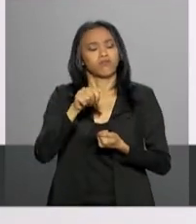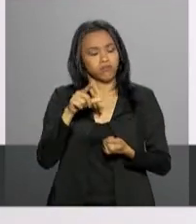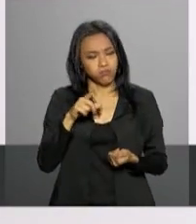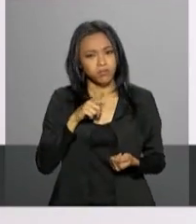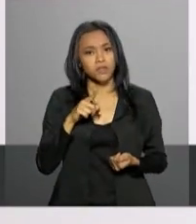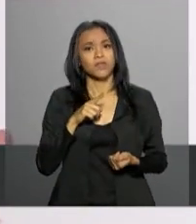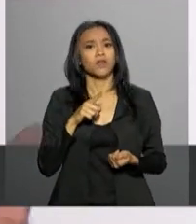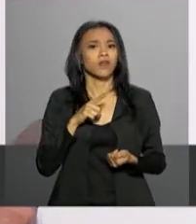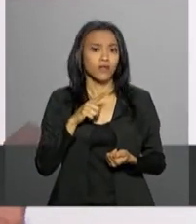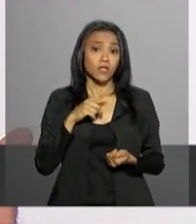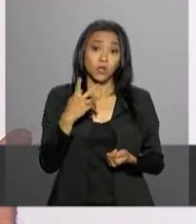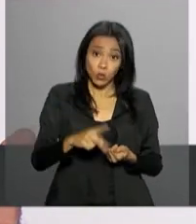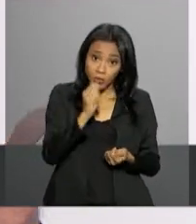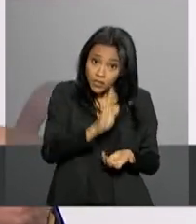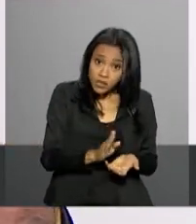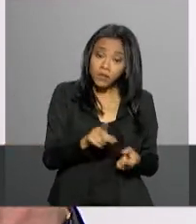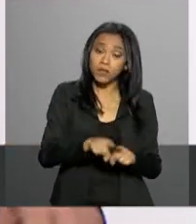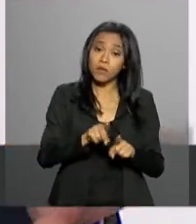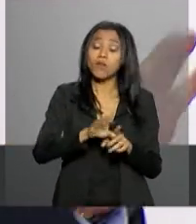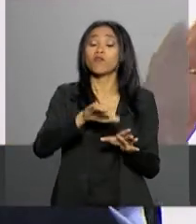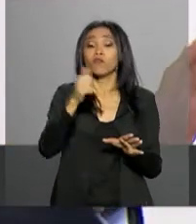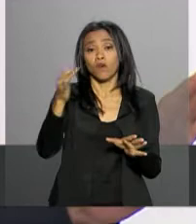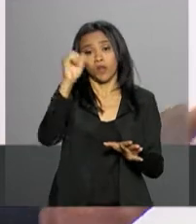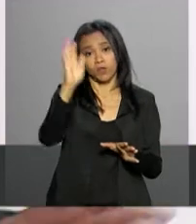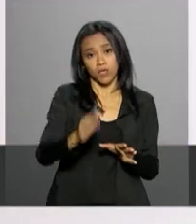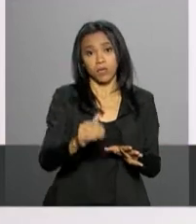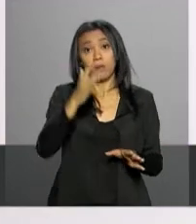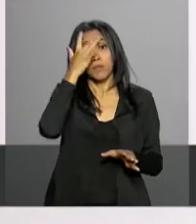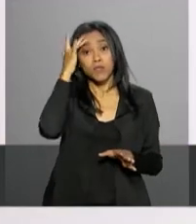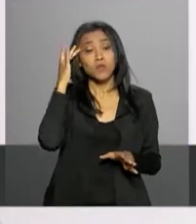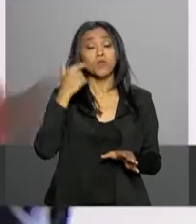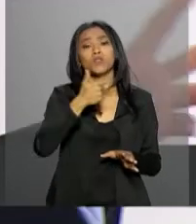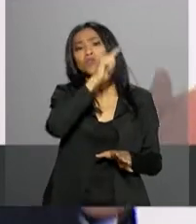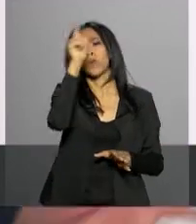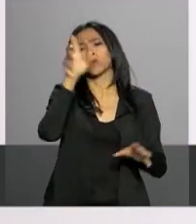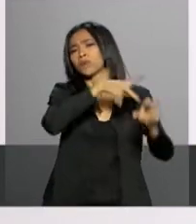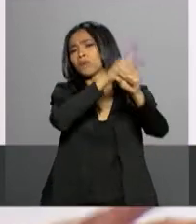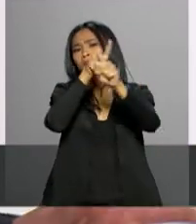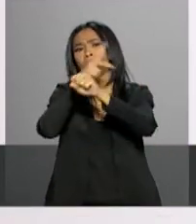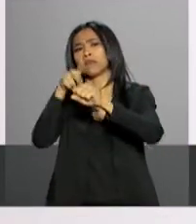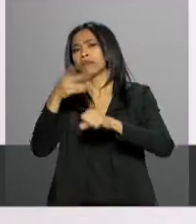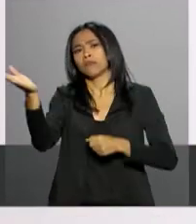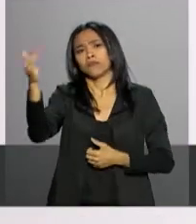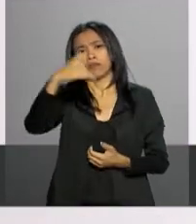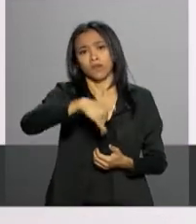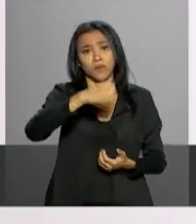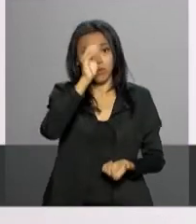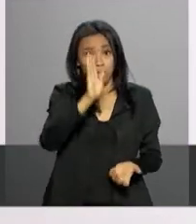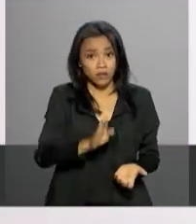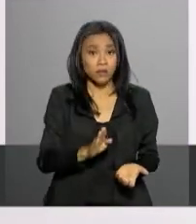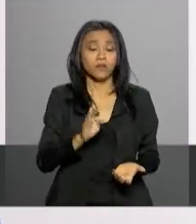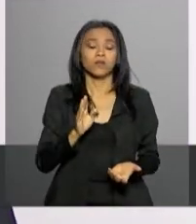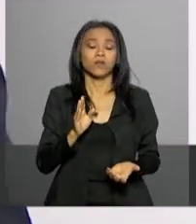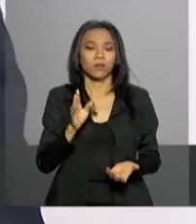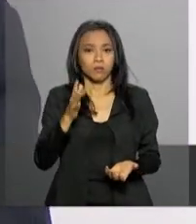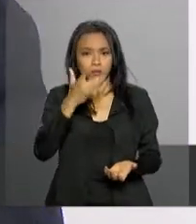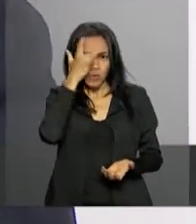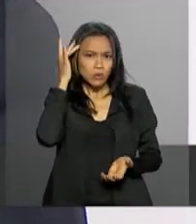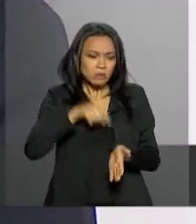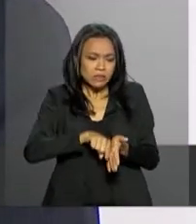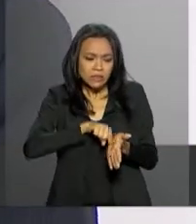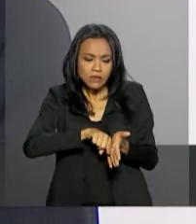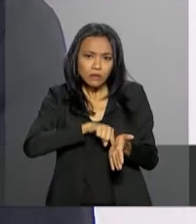repercussão internacional quando resolve cientistas estrangeiros virão para o brasil para a a